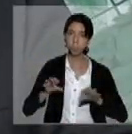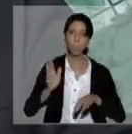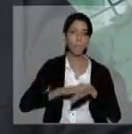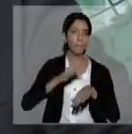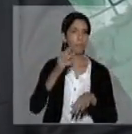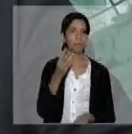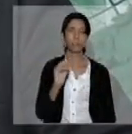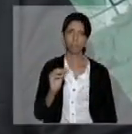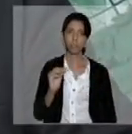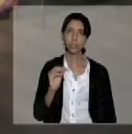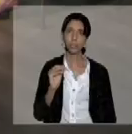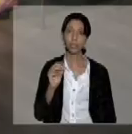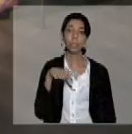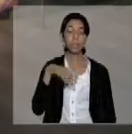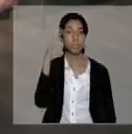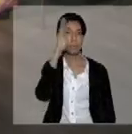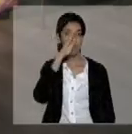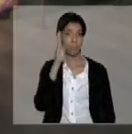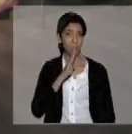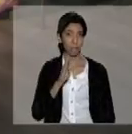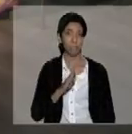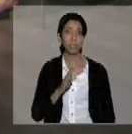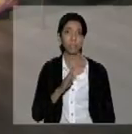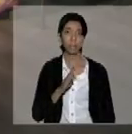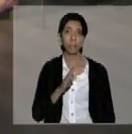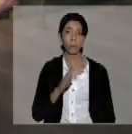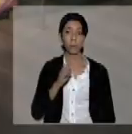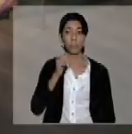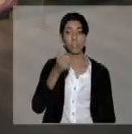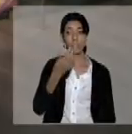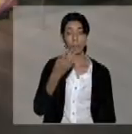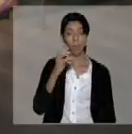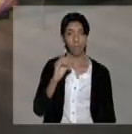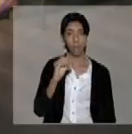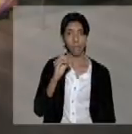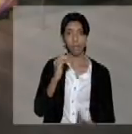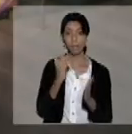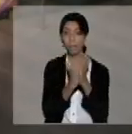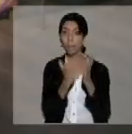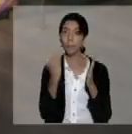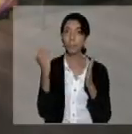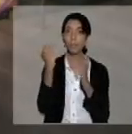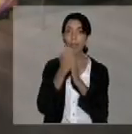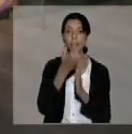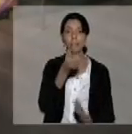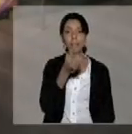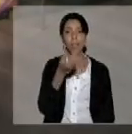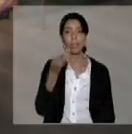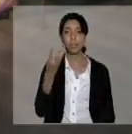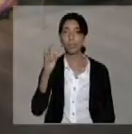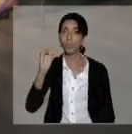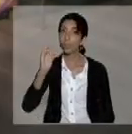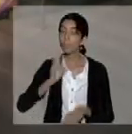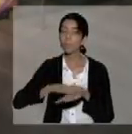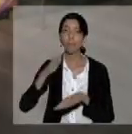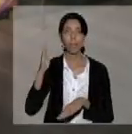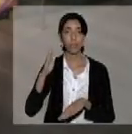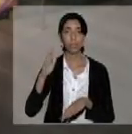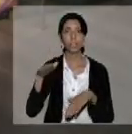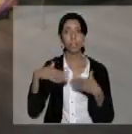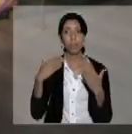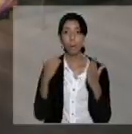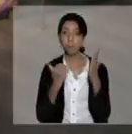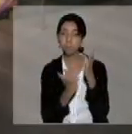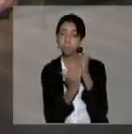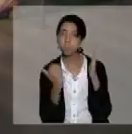unidades, são mais de 30. E no Brasil saltou de 140 para mais de 640. Então,